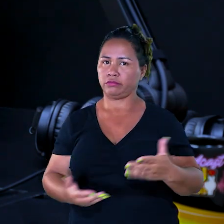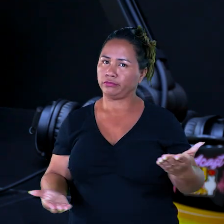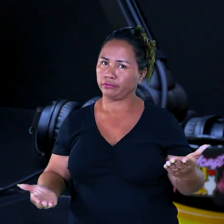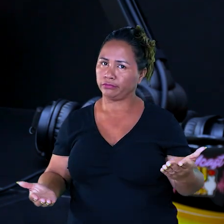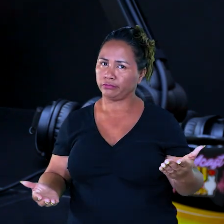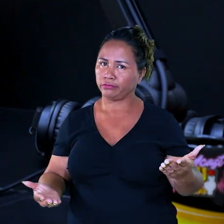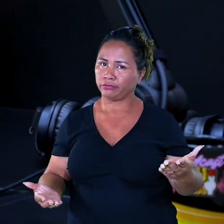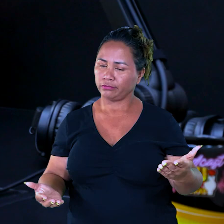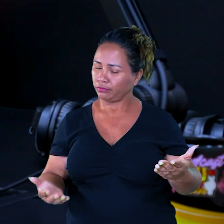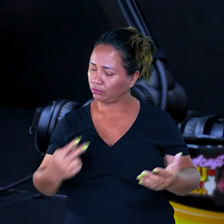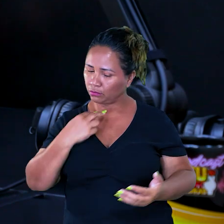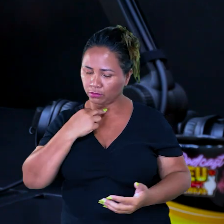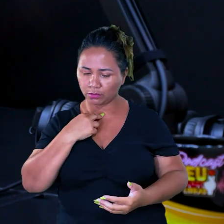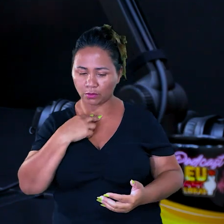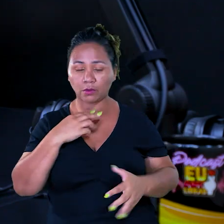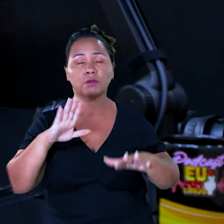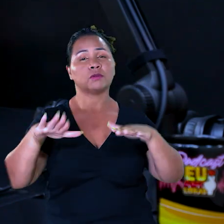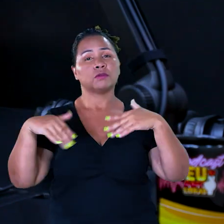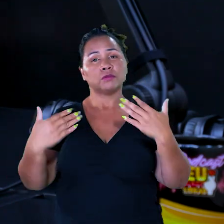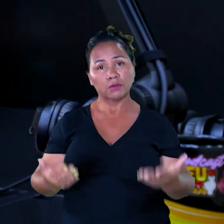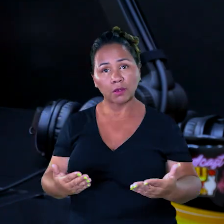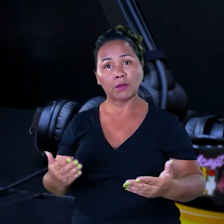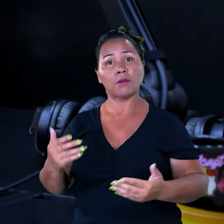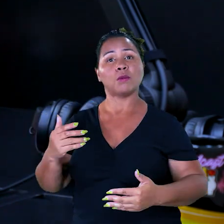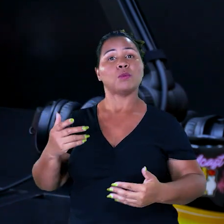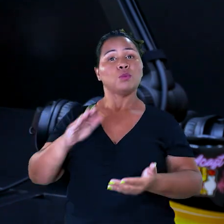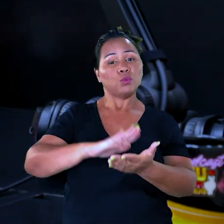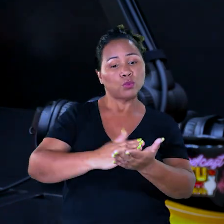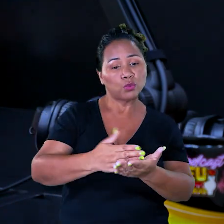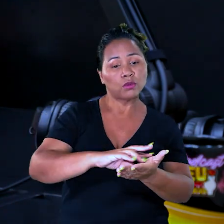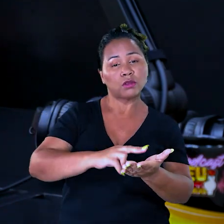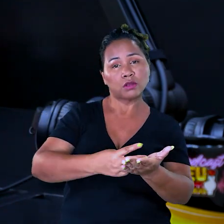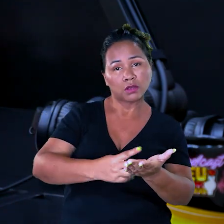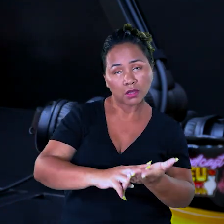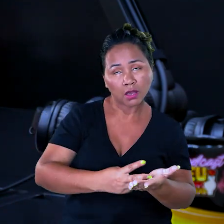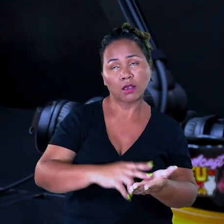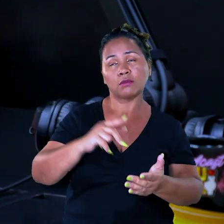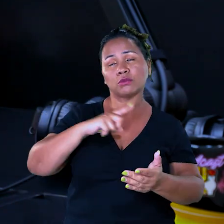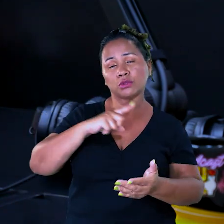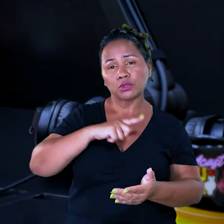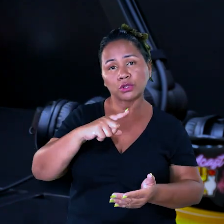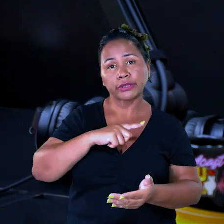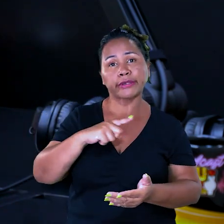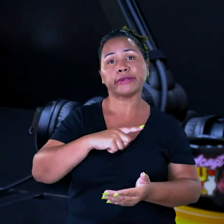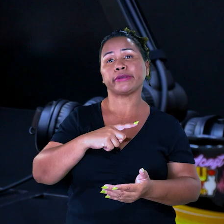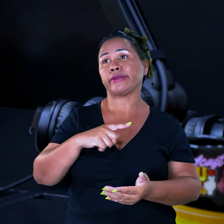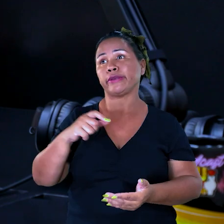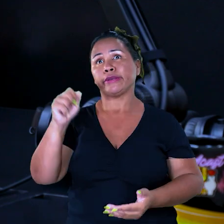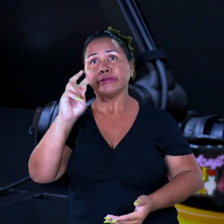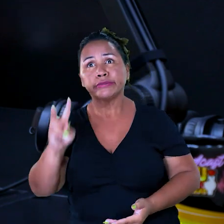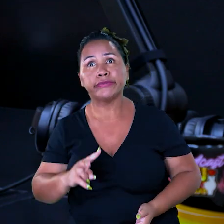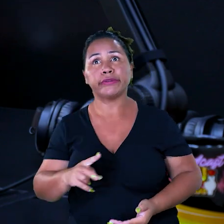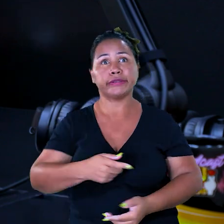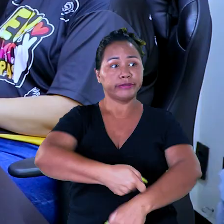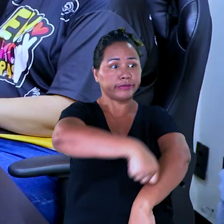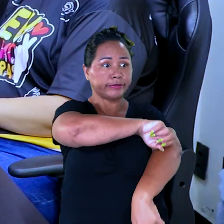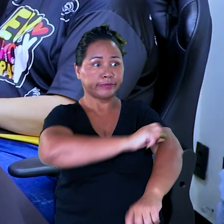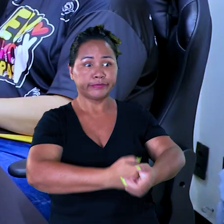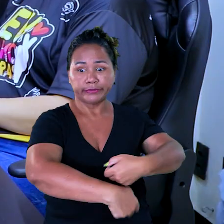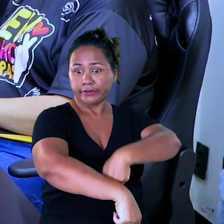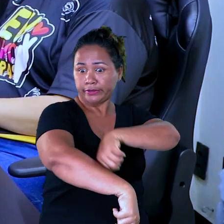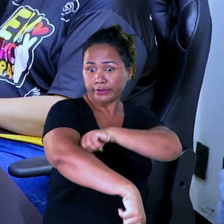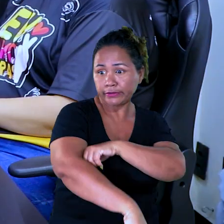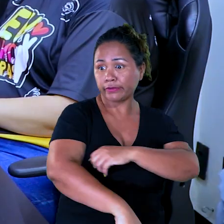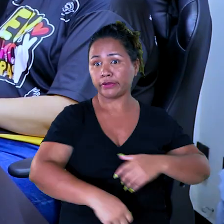para ele, você tem que estar orientando, e essa questão da aprendizagem, tem que ter realmente um preparo do intérprete, porque